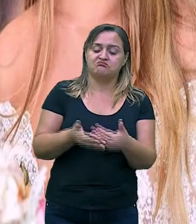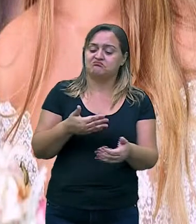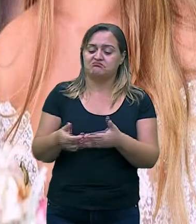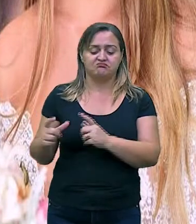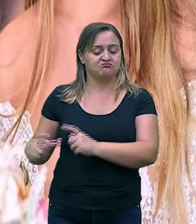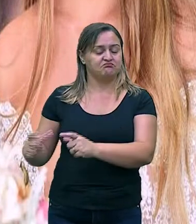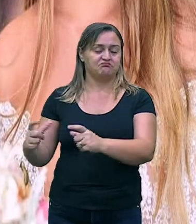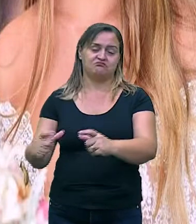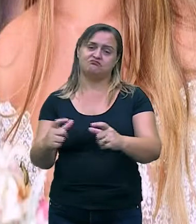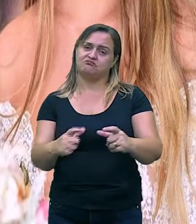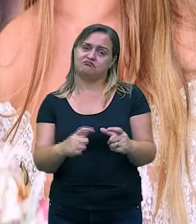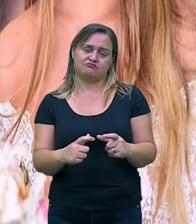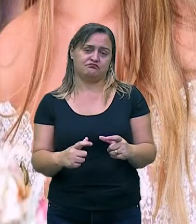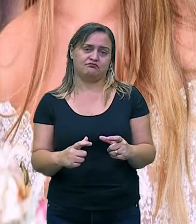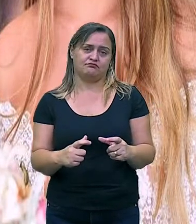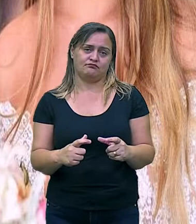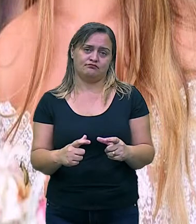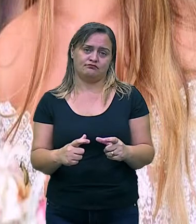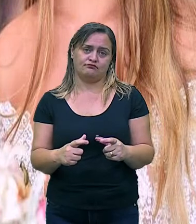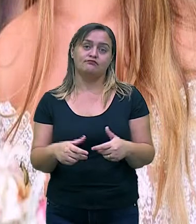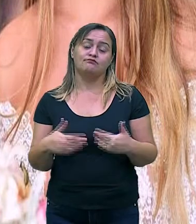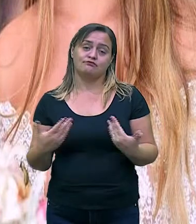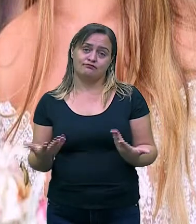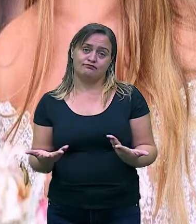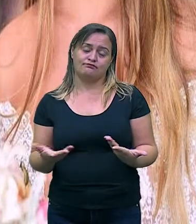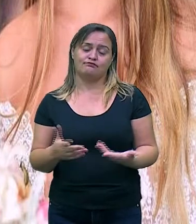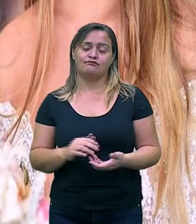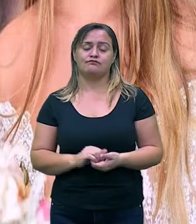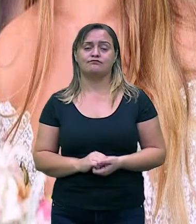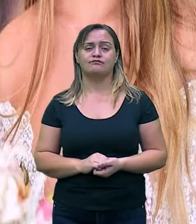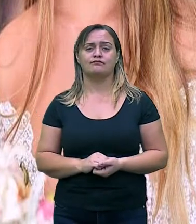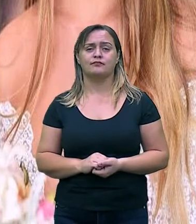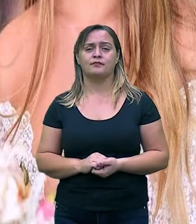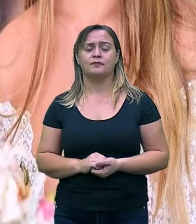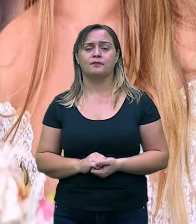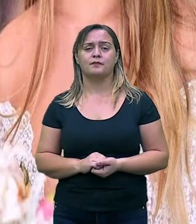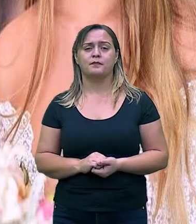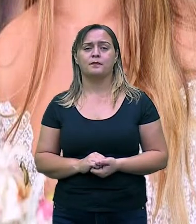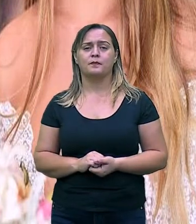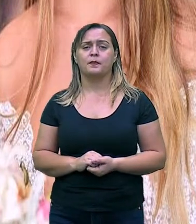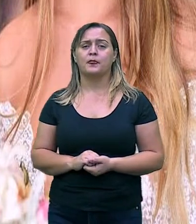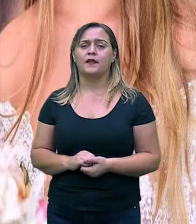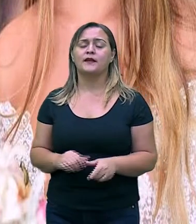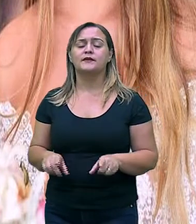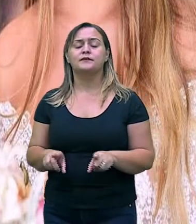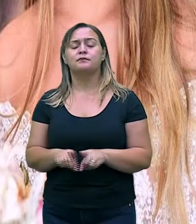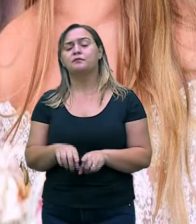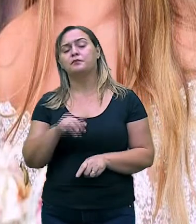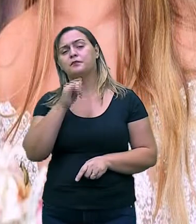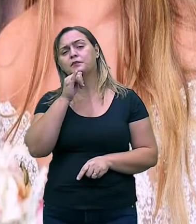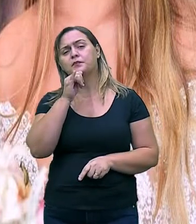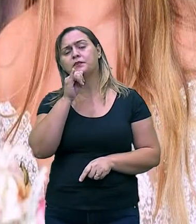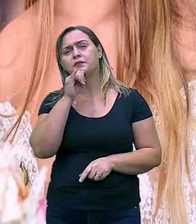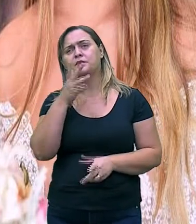Isso é convenção social, né? Mas podemos também levar isso para um outro patamar, falar que, mas quem